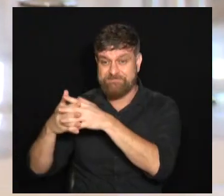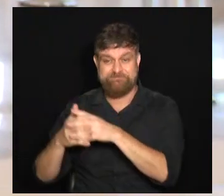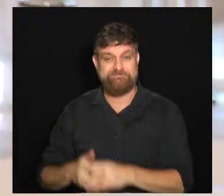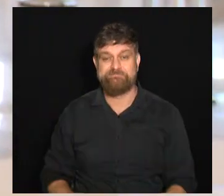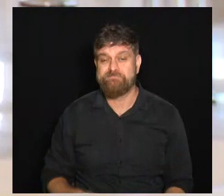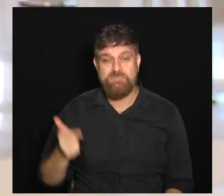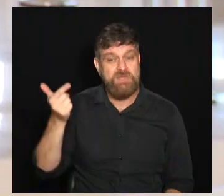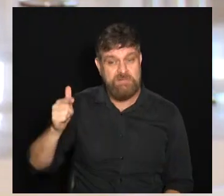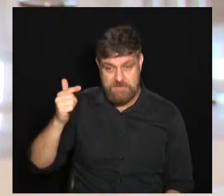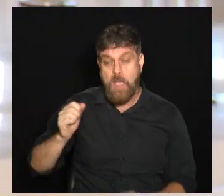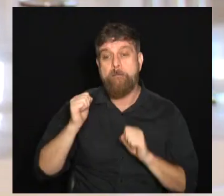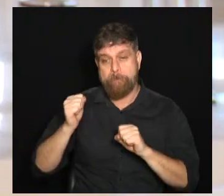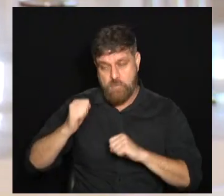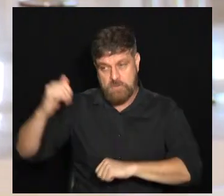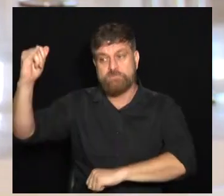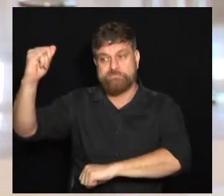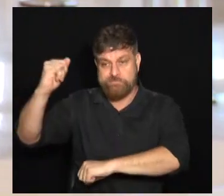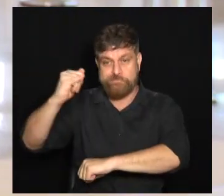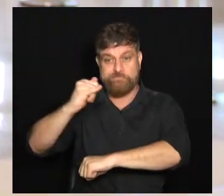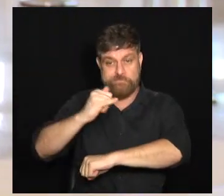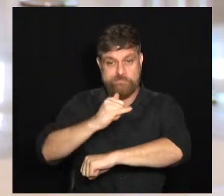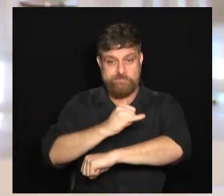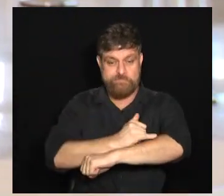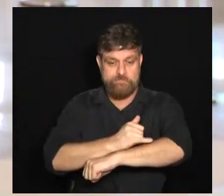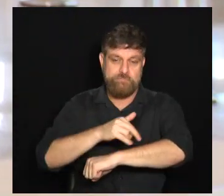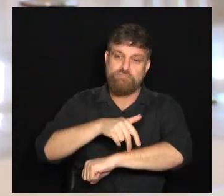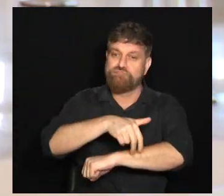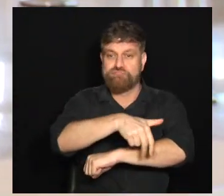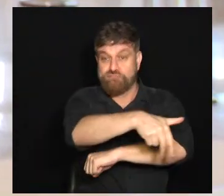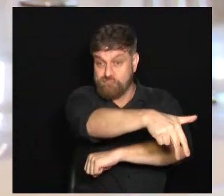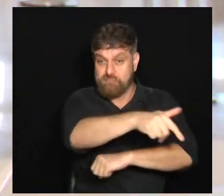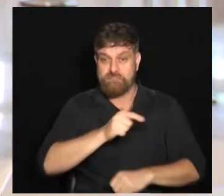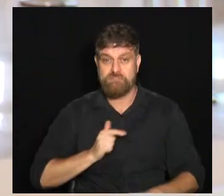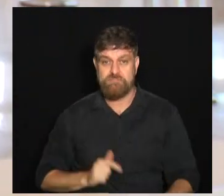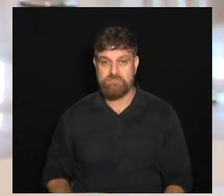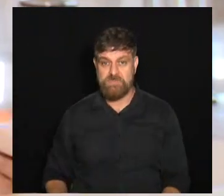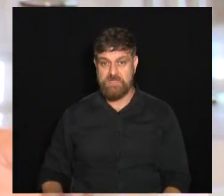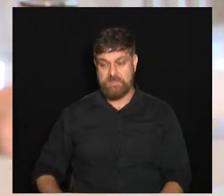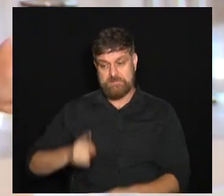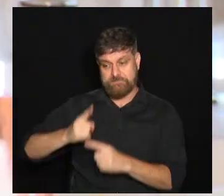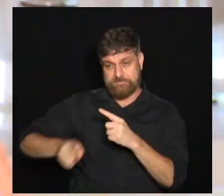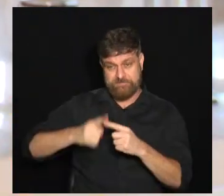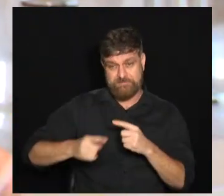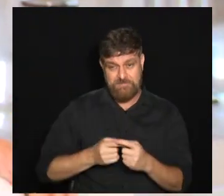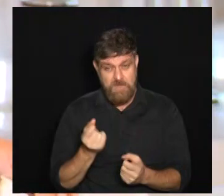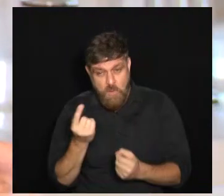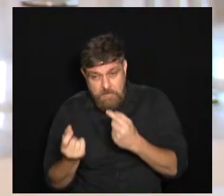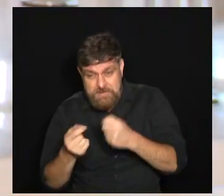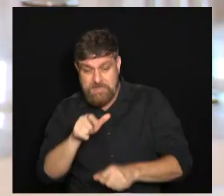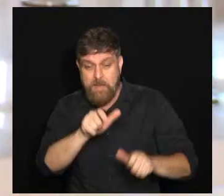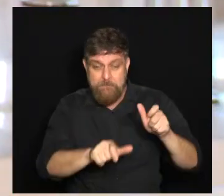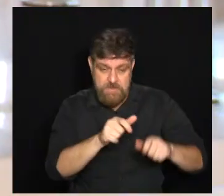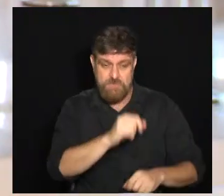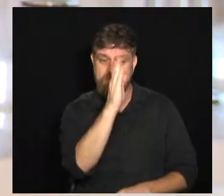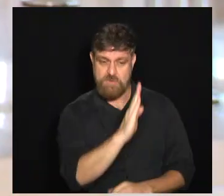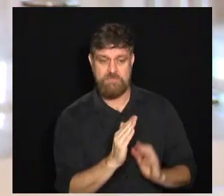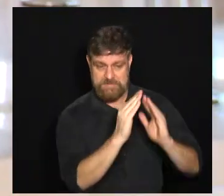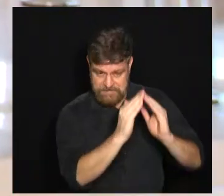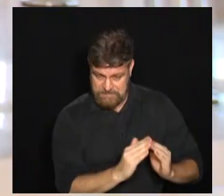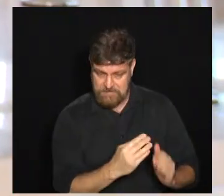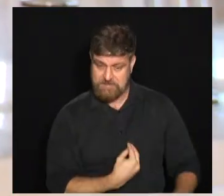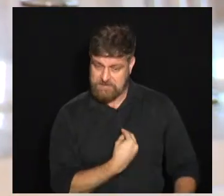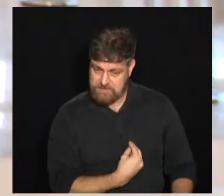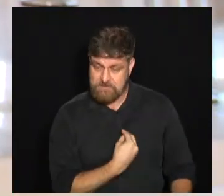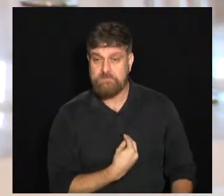está nessa lista de restrição. É claro que essa restrição tem algumas exceções, as pessoas que moram aqui no Brasil, enfim,